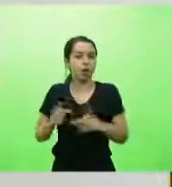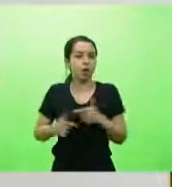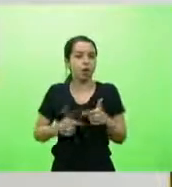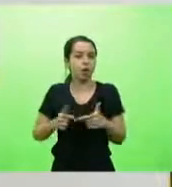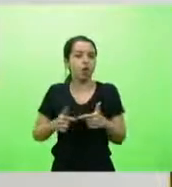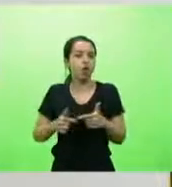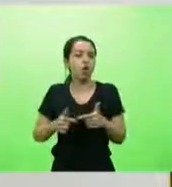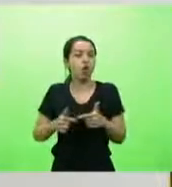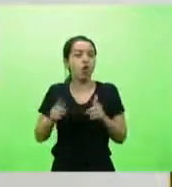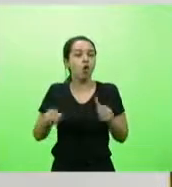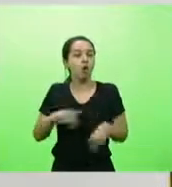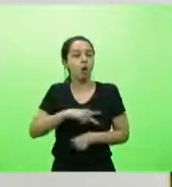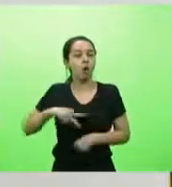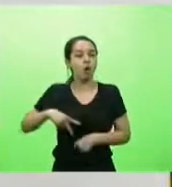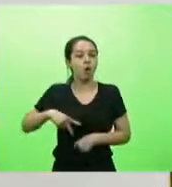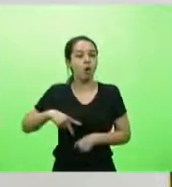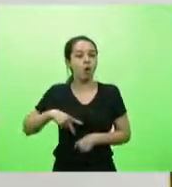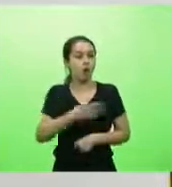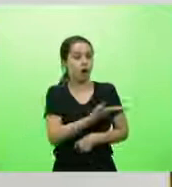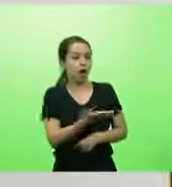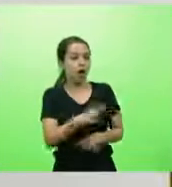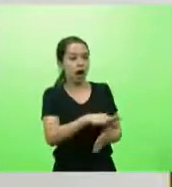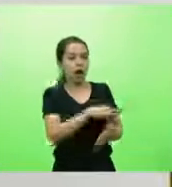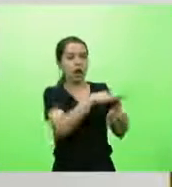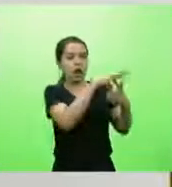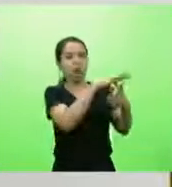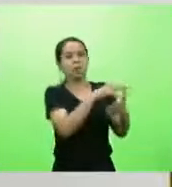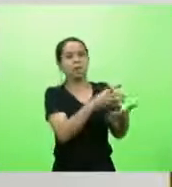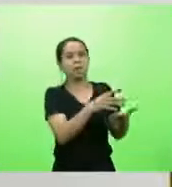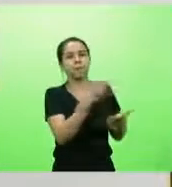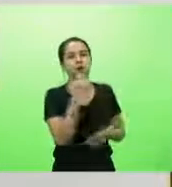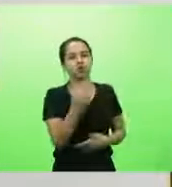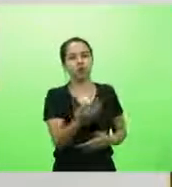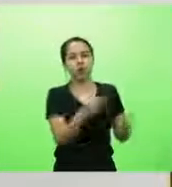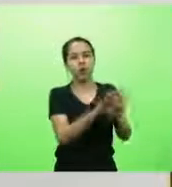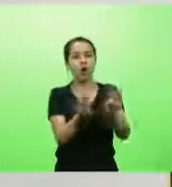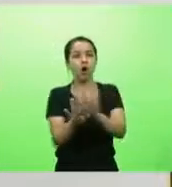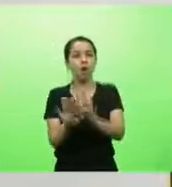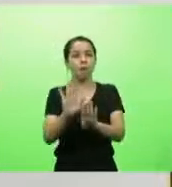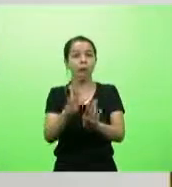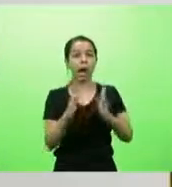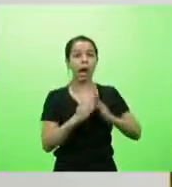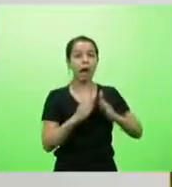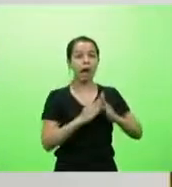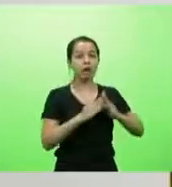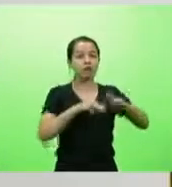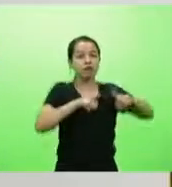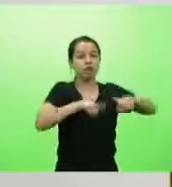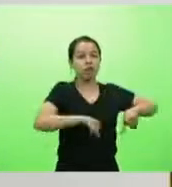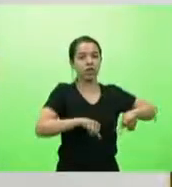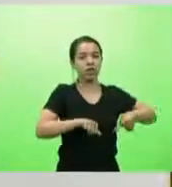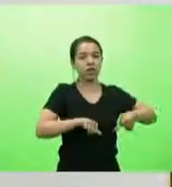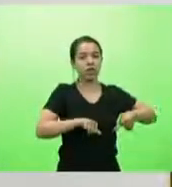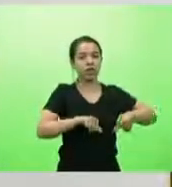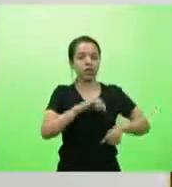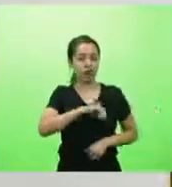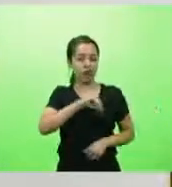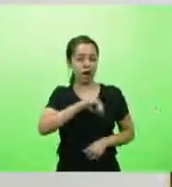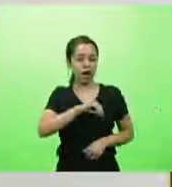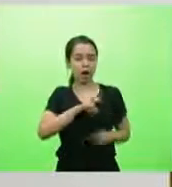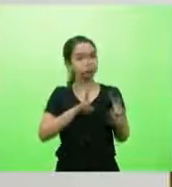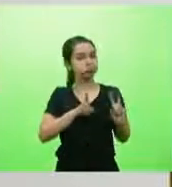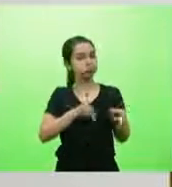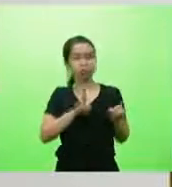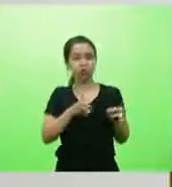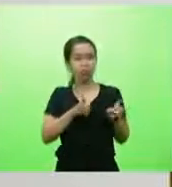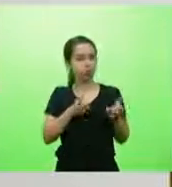conta que os seus líderes estão lá pedindo lockdown, mas ficam em casa e recebem a mesma coisa. Nós